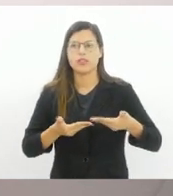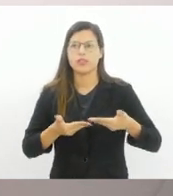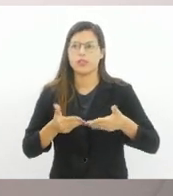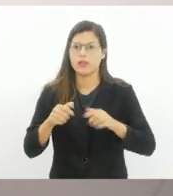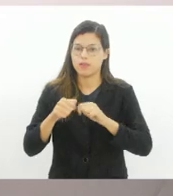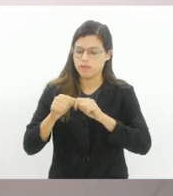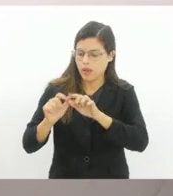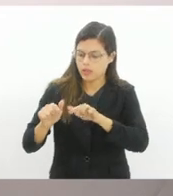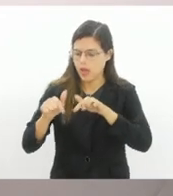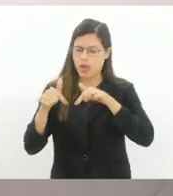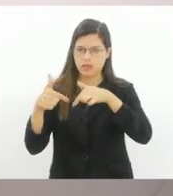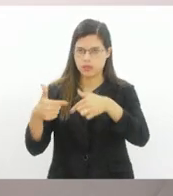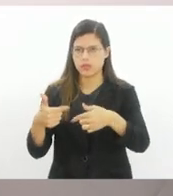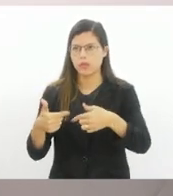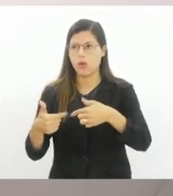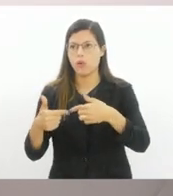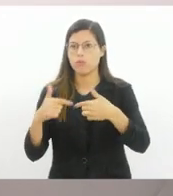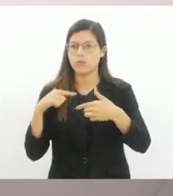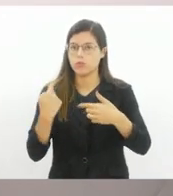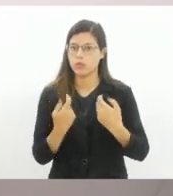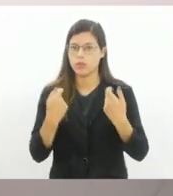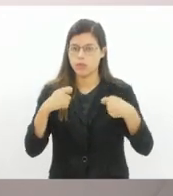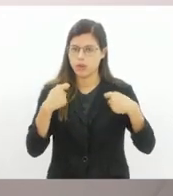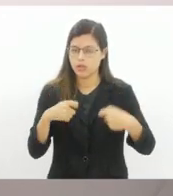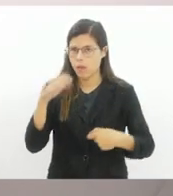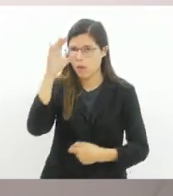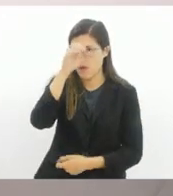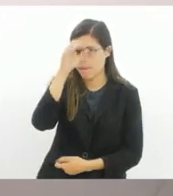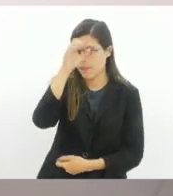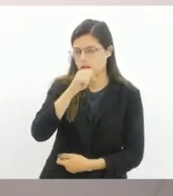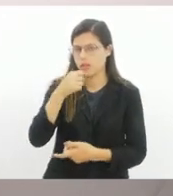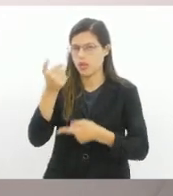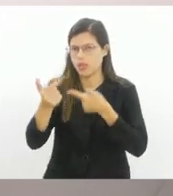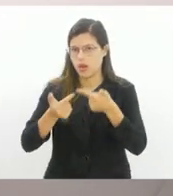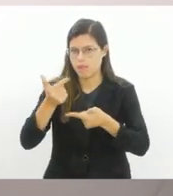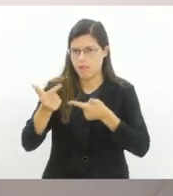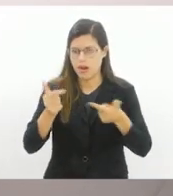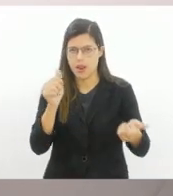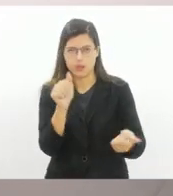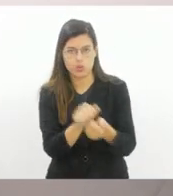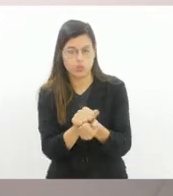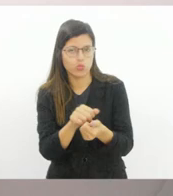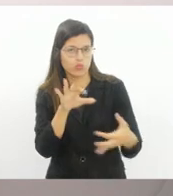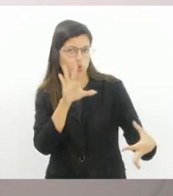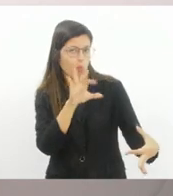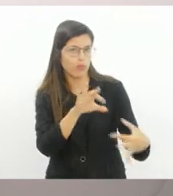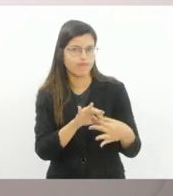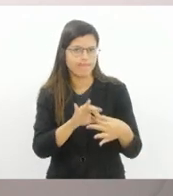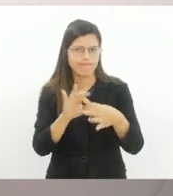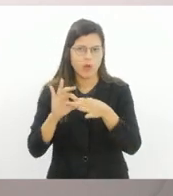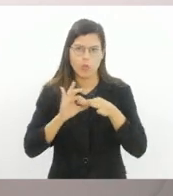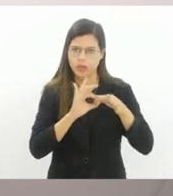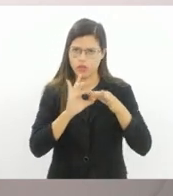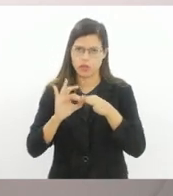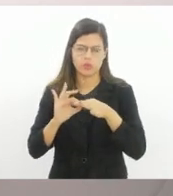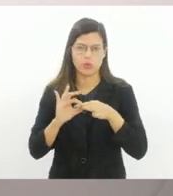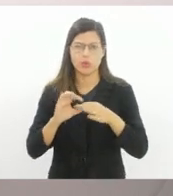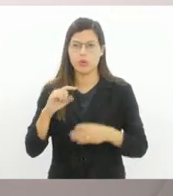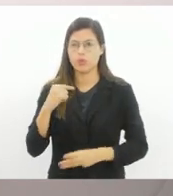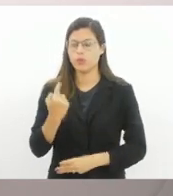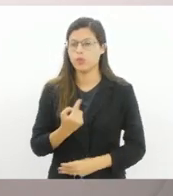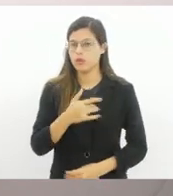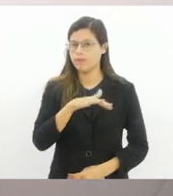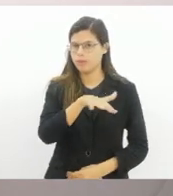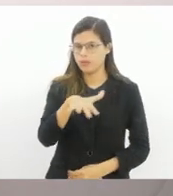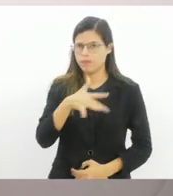ações. A gente precisa aprender a trabalhar em rede, a trabalhar de forma unida. E aí nós da